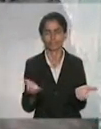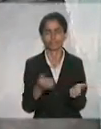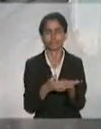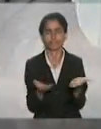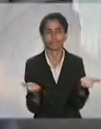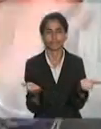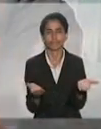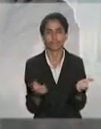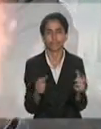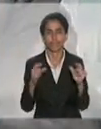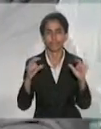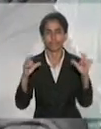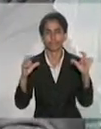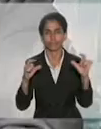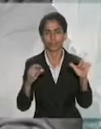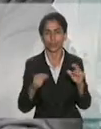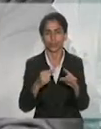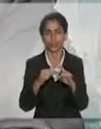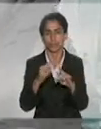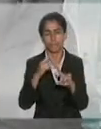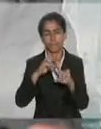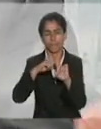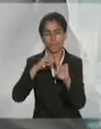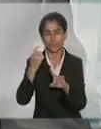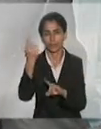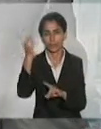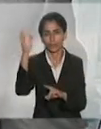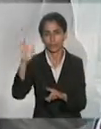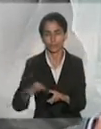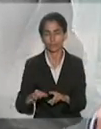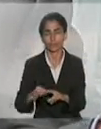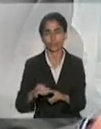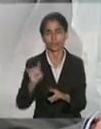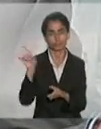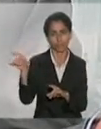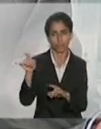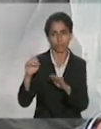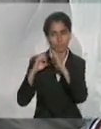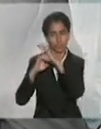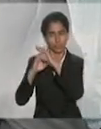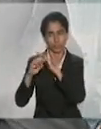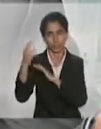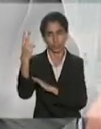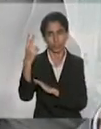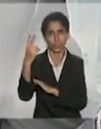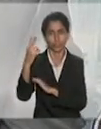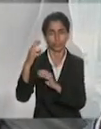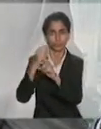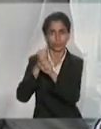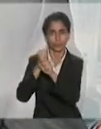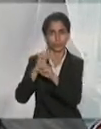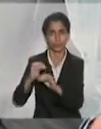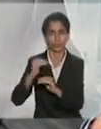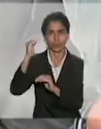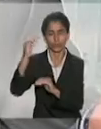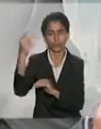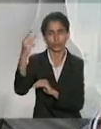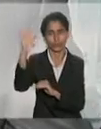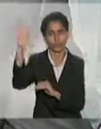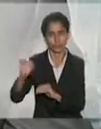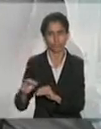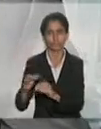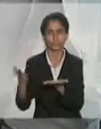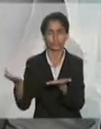Então, aumenta mais um ponto percentual. Quem estava pagando 2 vai pagar 3. Aí você vai